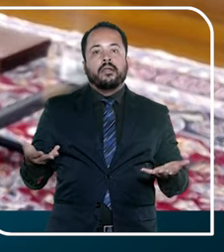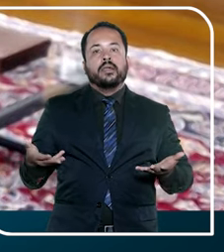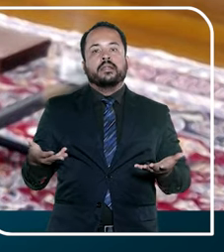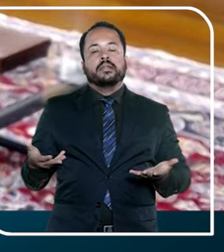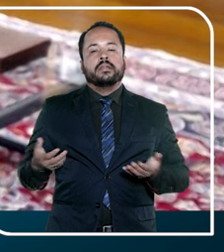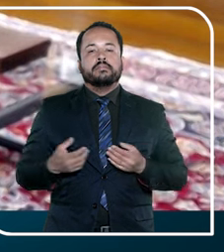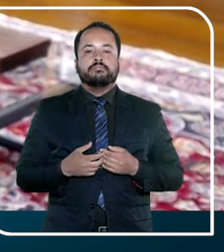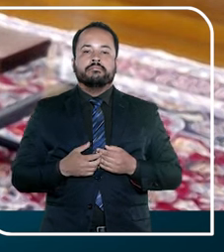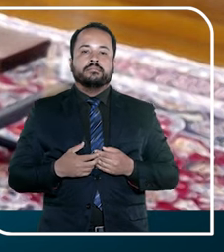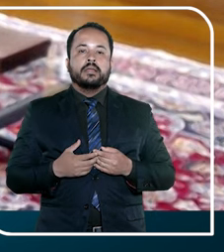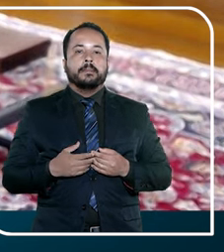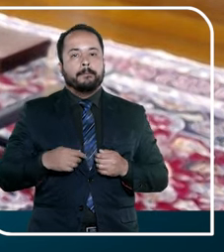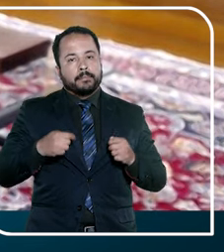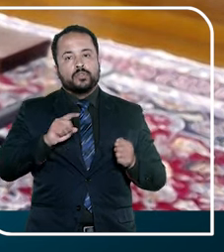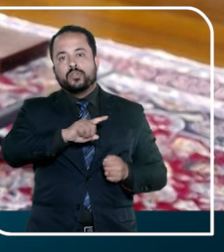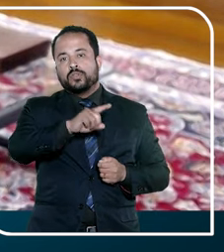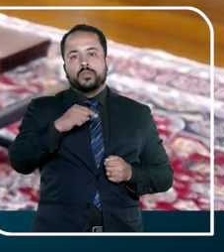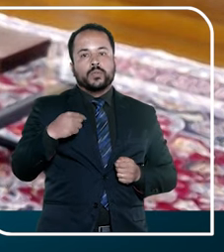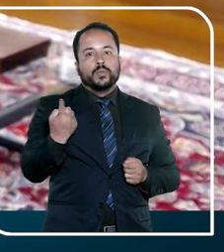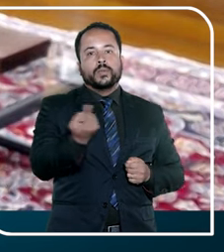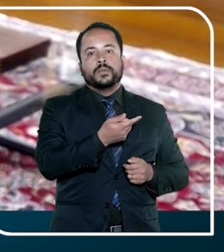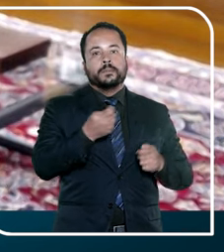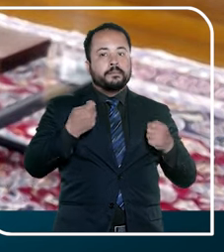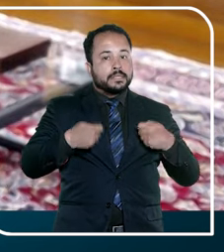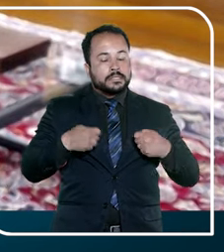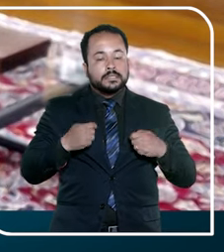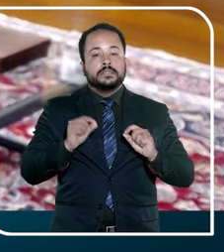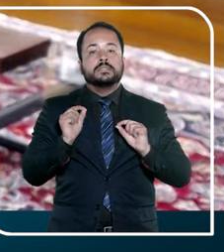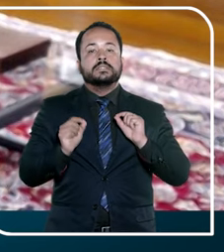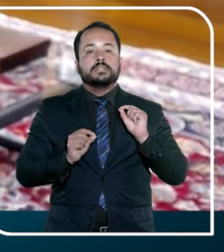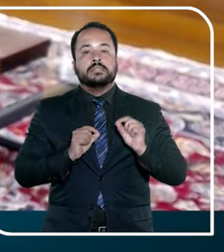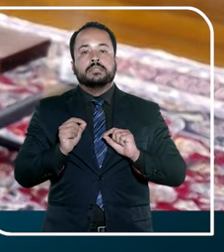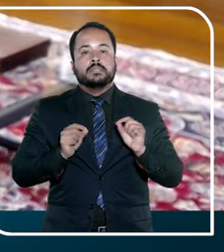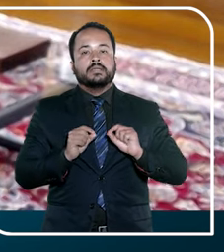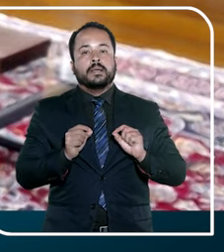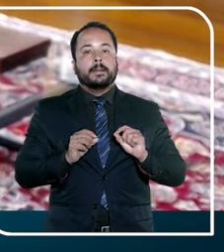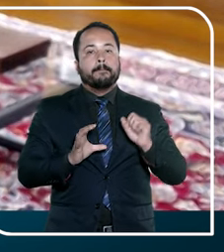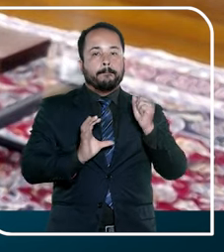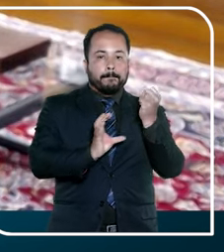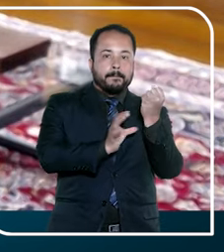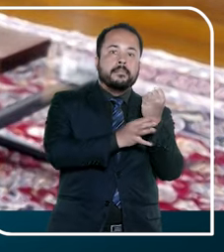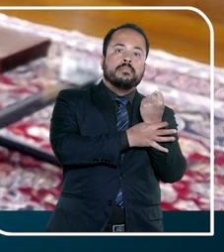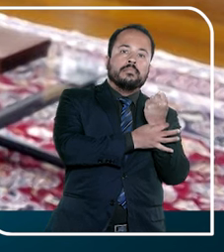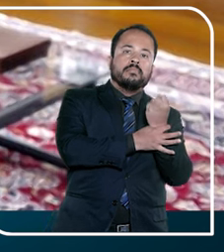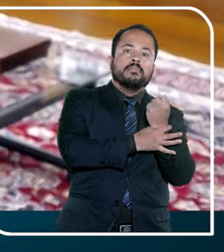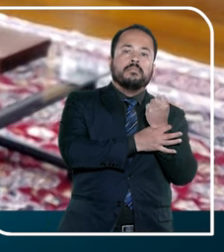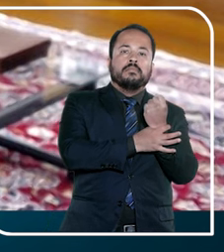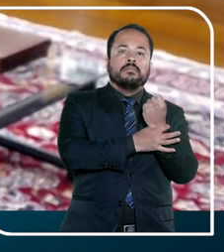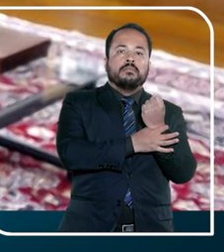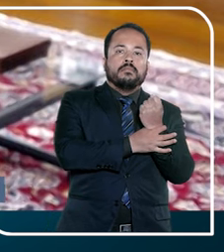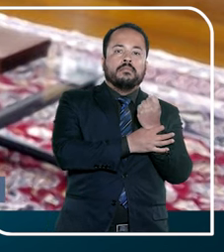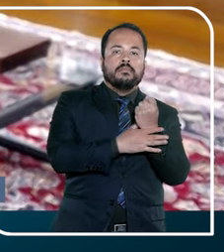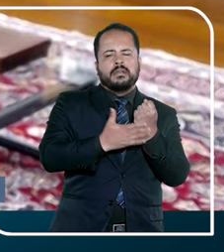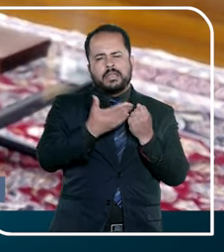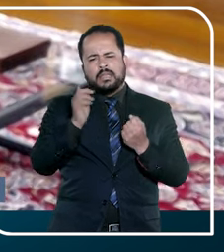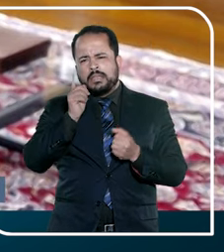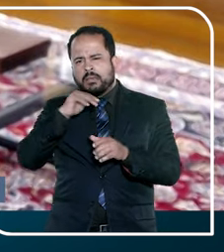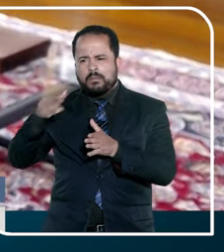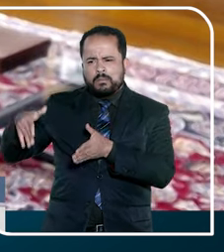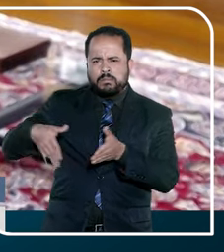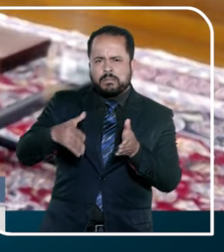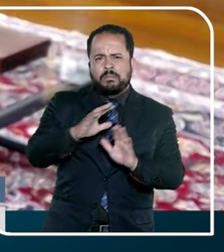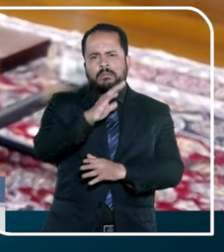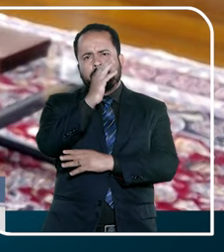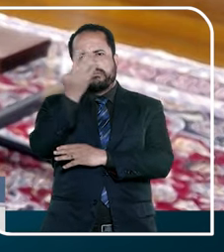precisamos ter em em mente que a proteção eh dos nossos Rios as nossas florestas